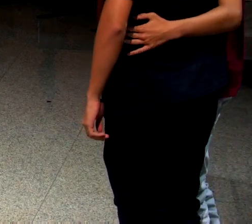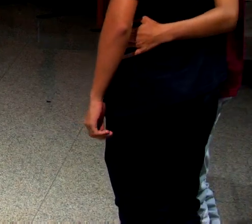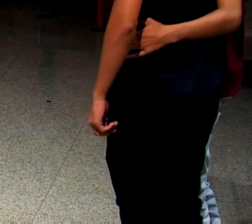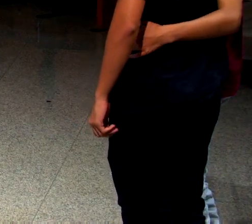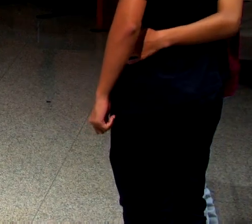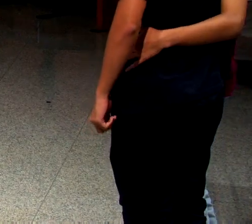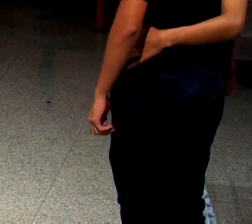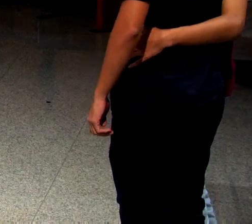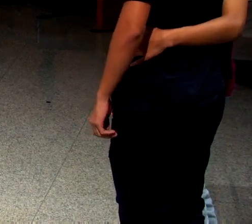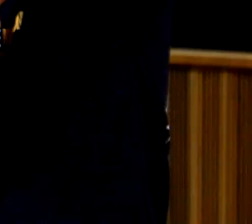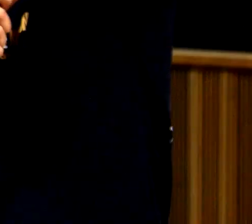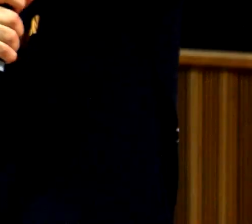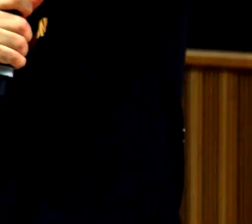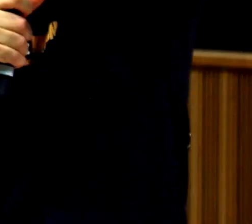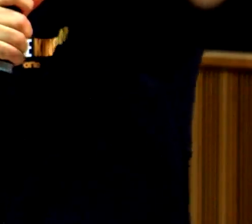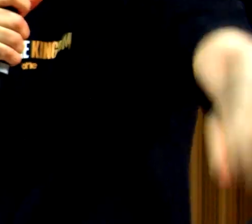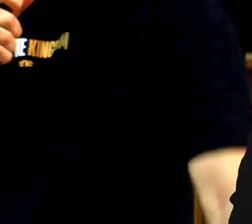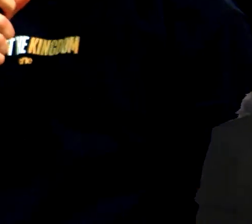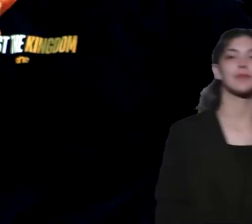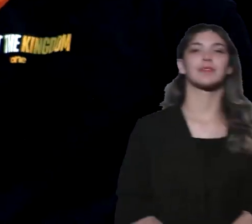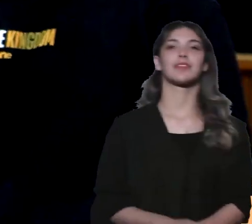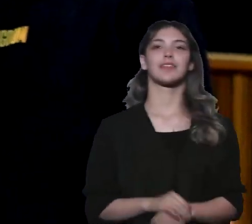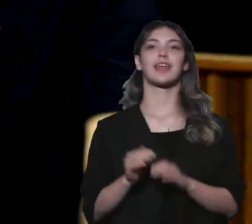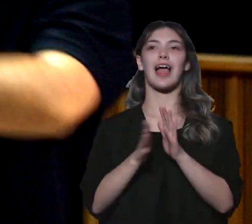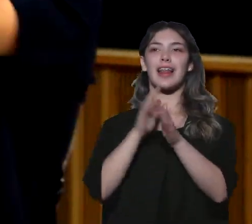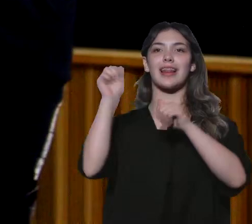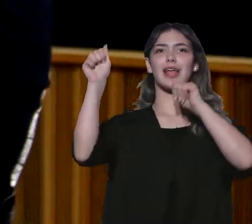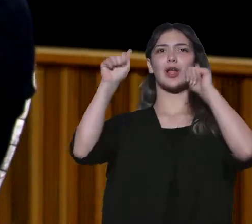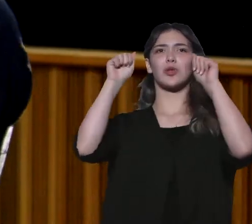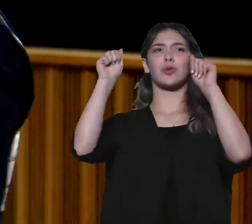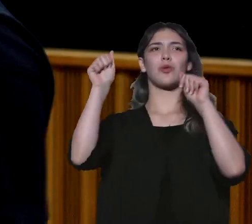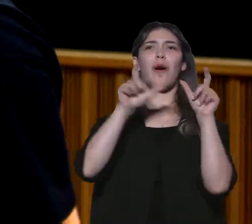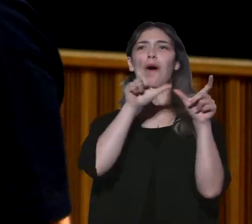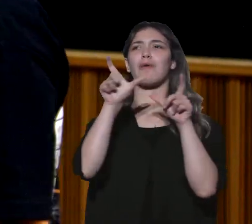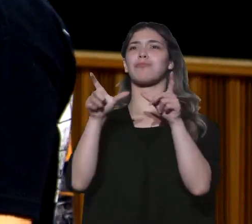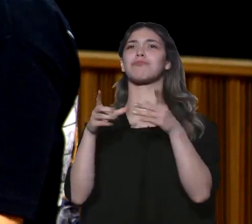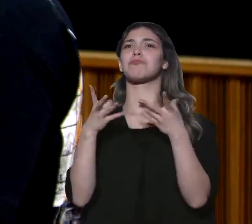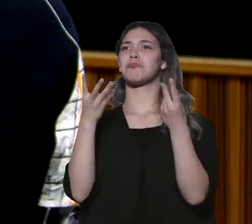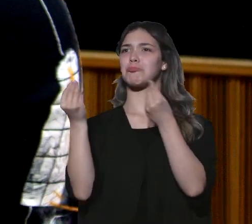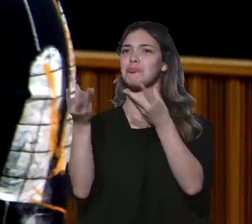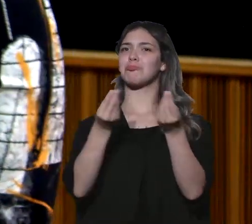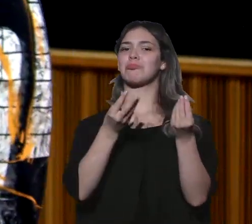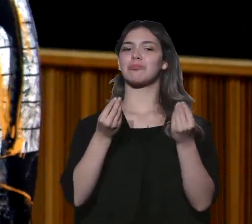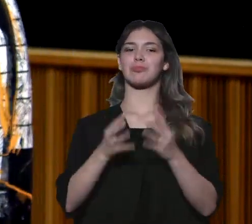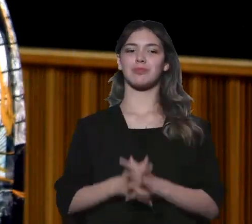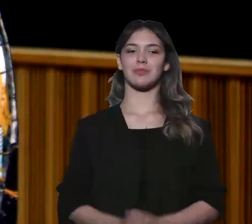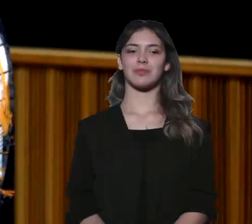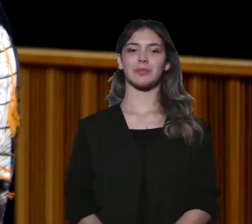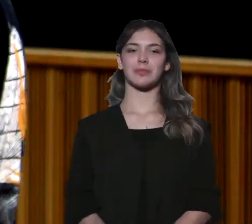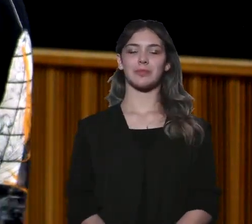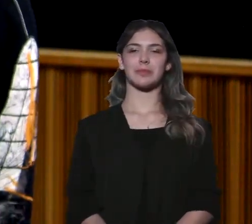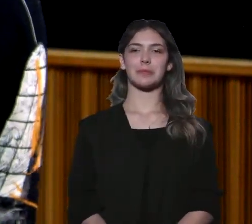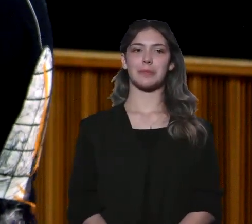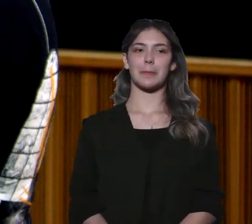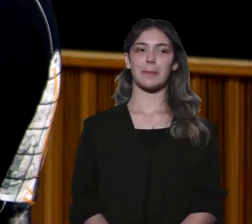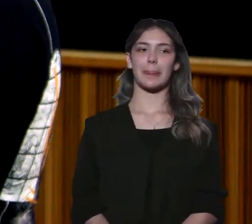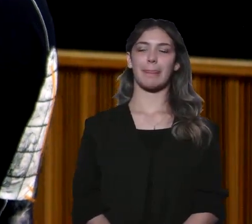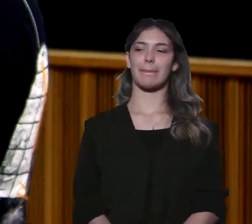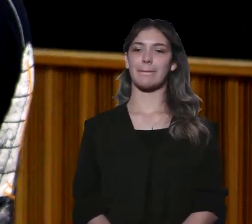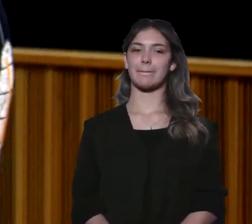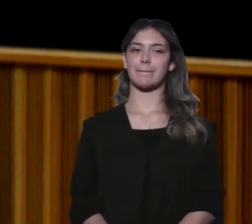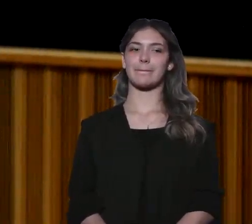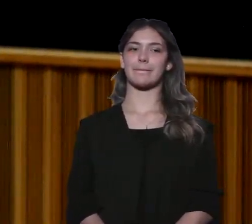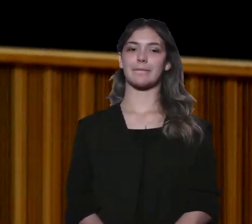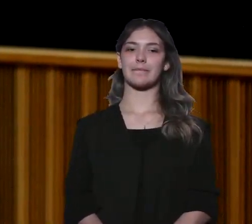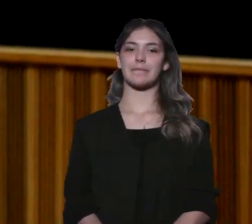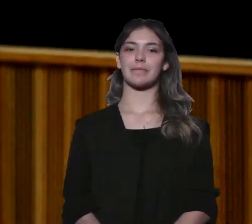vida, aleluia, quanta gente. Eu vou te pedir mais um passo de fé, já tem gente que deu ele. Vem aqui na frente,